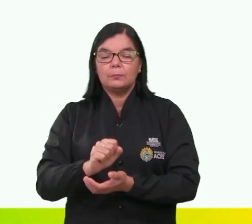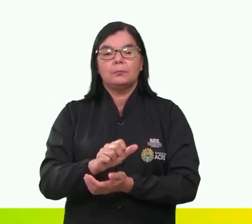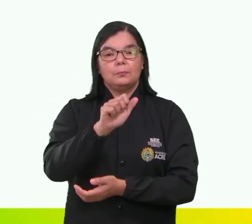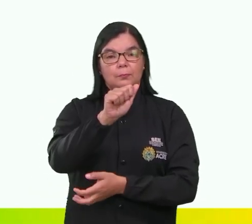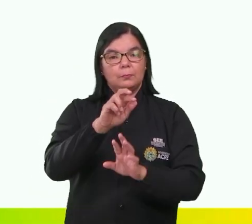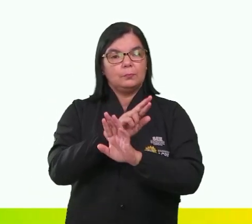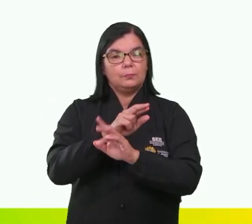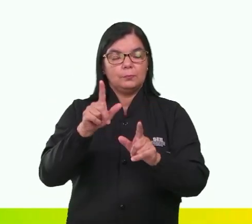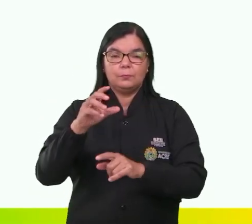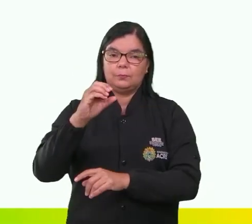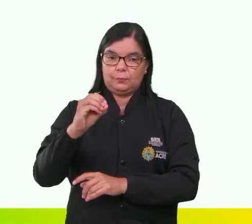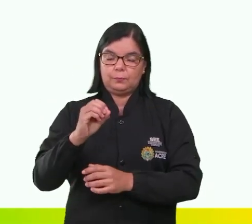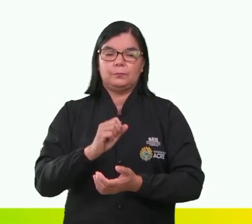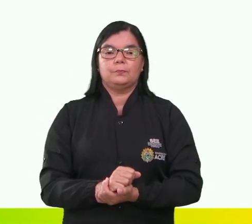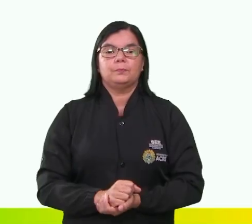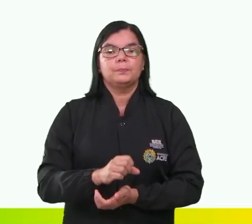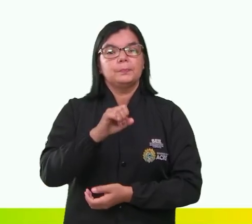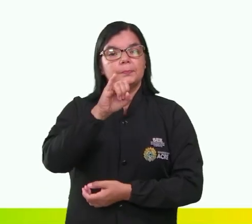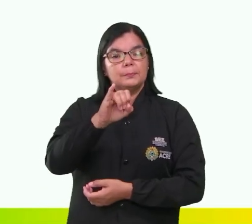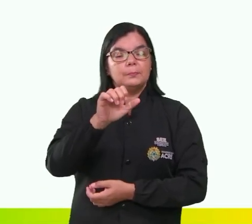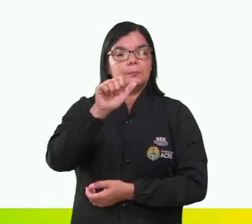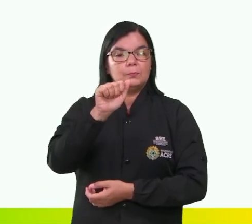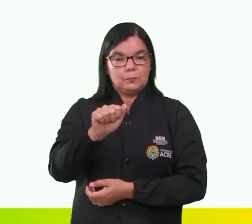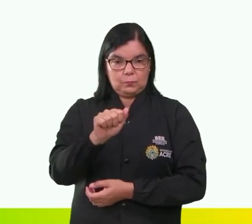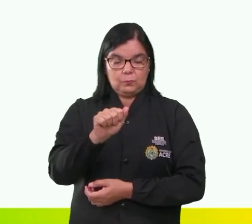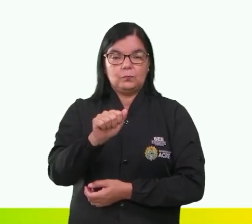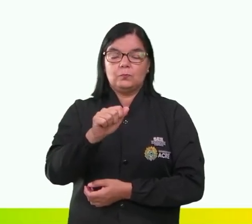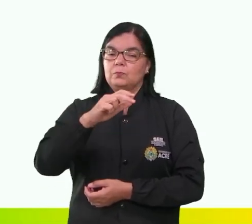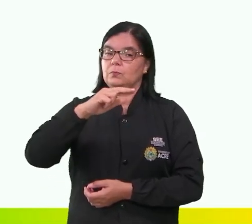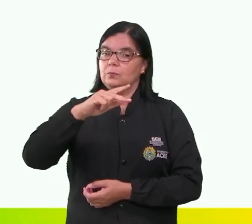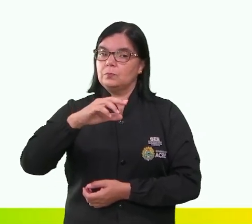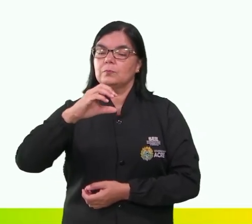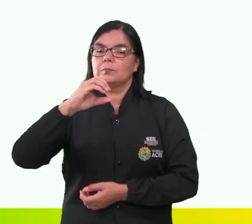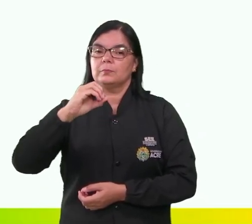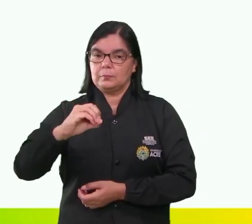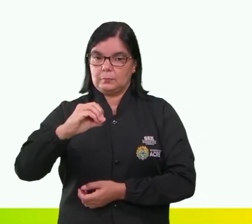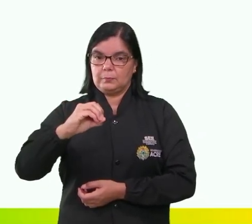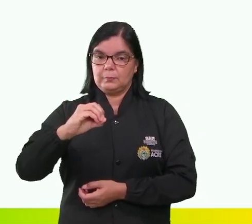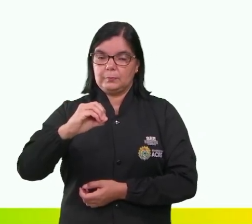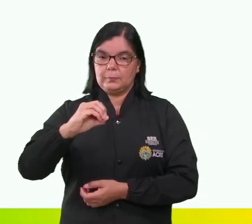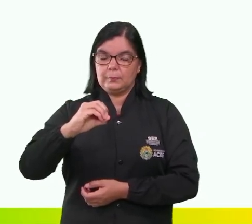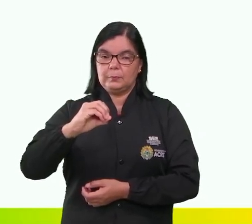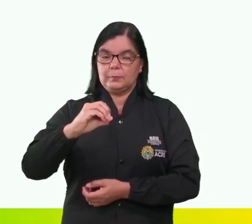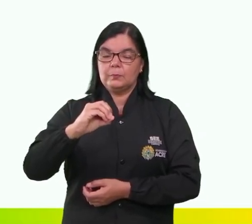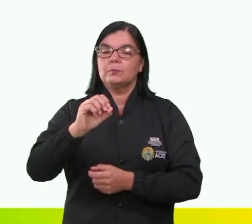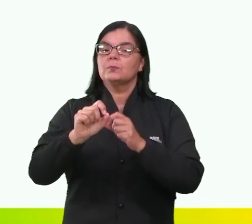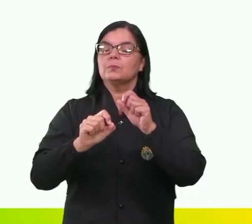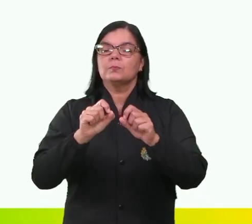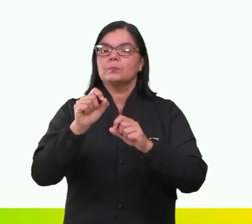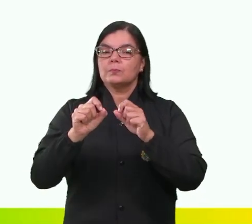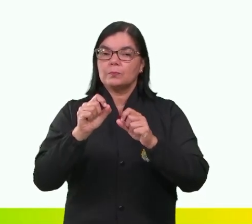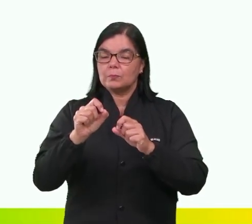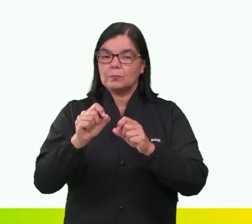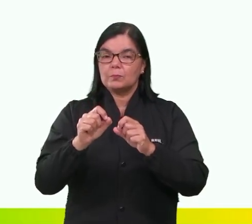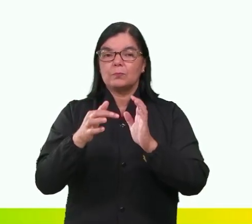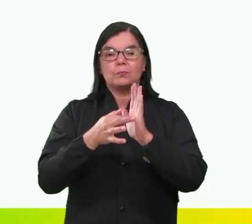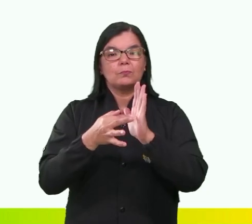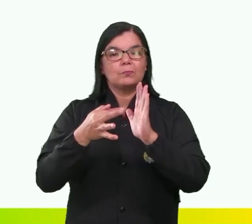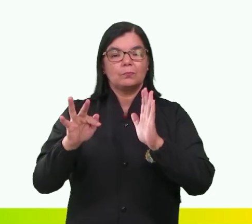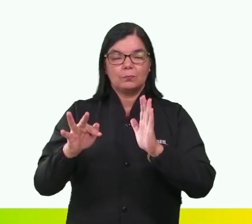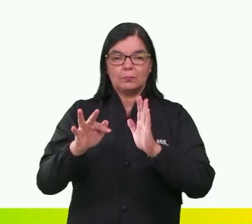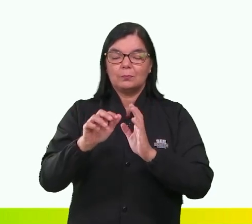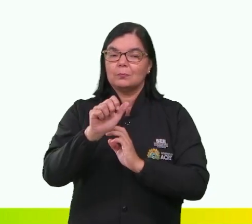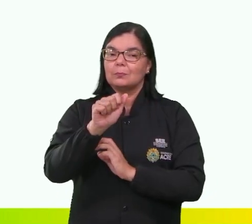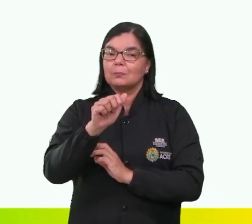zero. Se o a, esse valor aqui, for igual a zero, se torna uma função